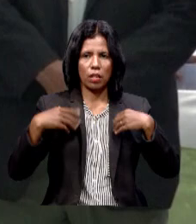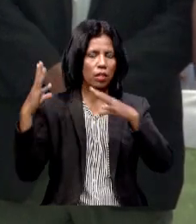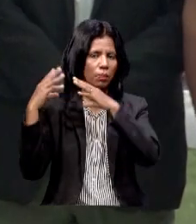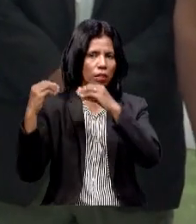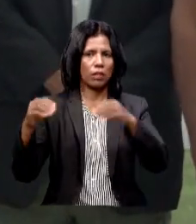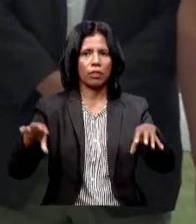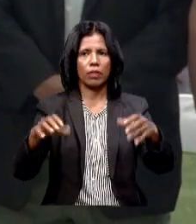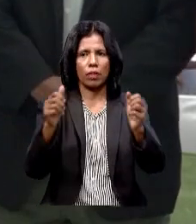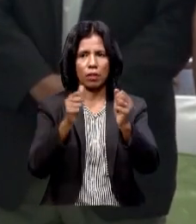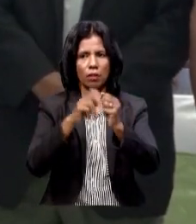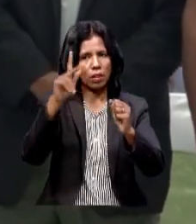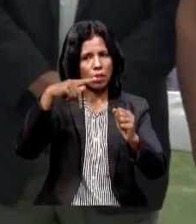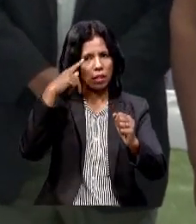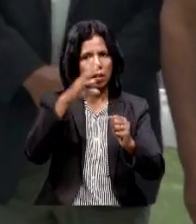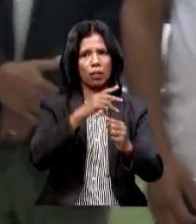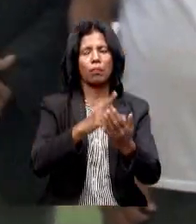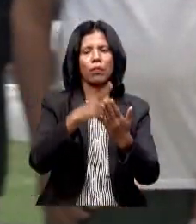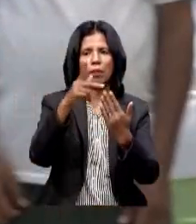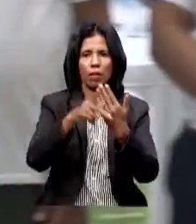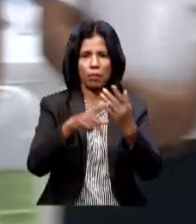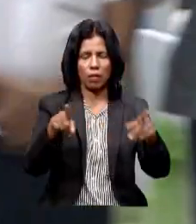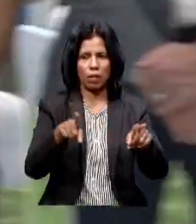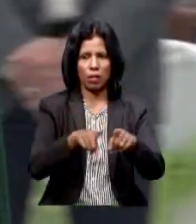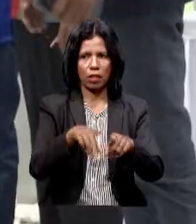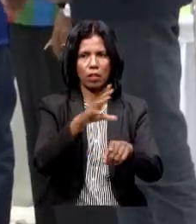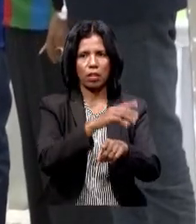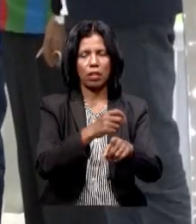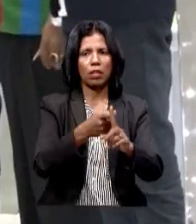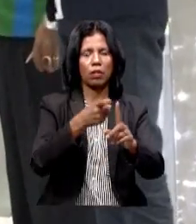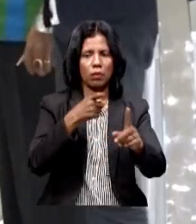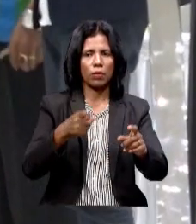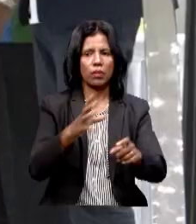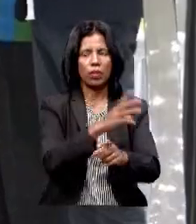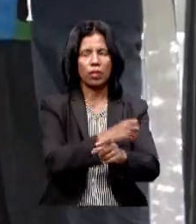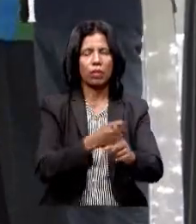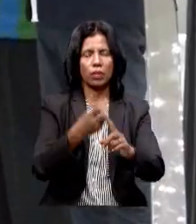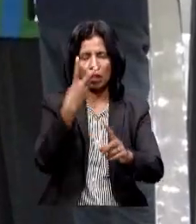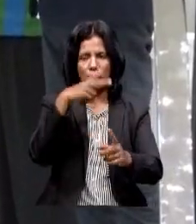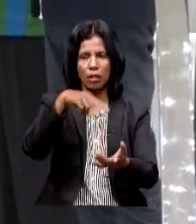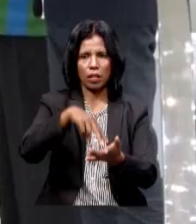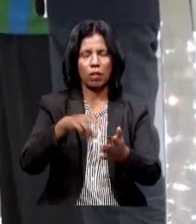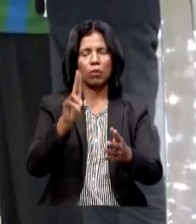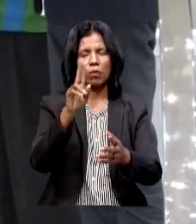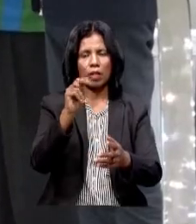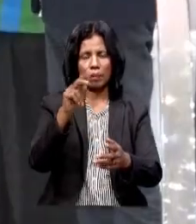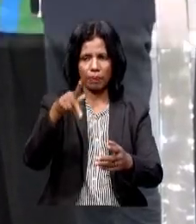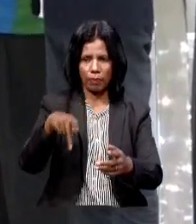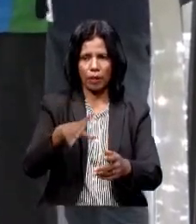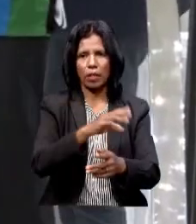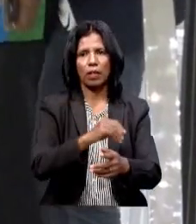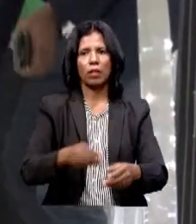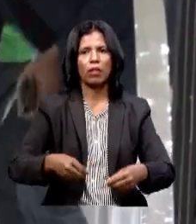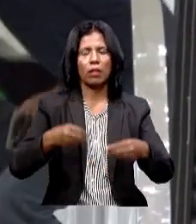a política no programa Hanesan liliu a tua se povo husi kiak no muke li husi hari uma na Roma mba povo no fa